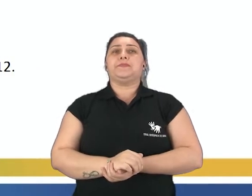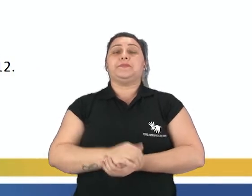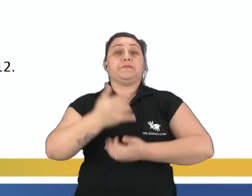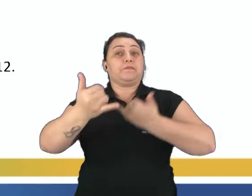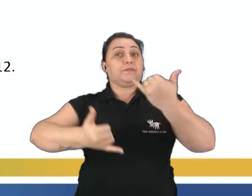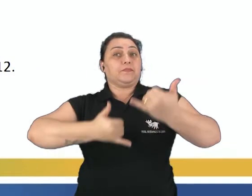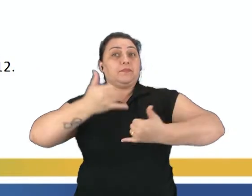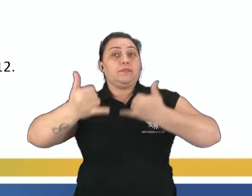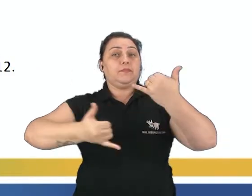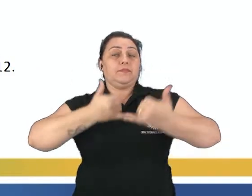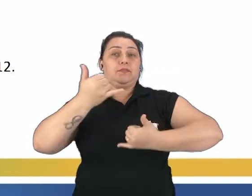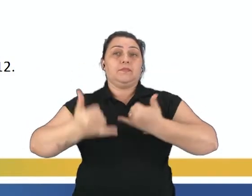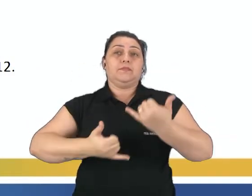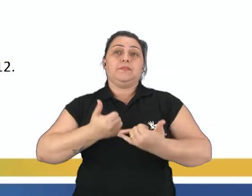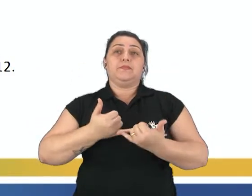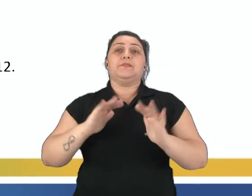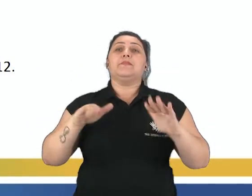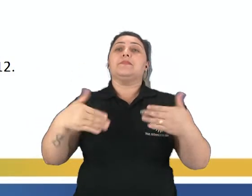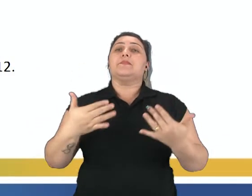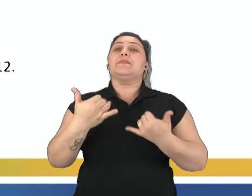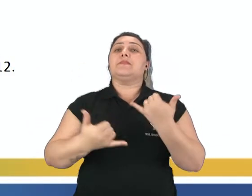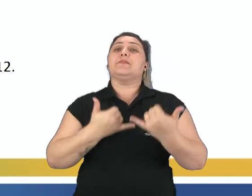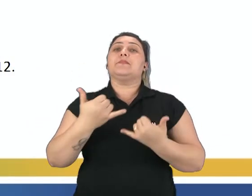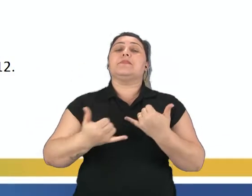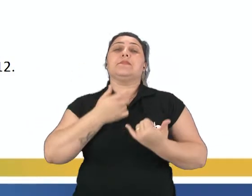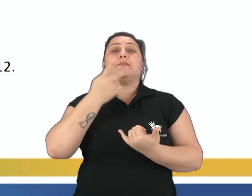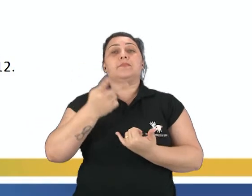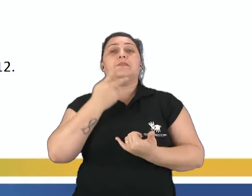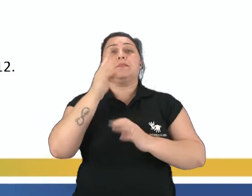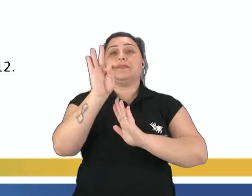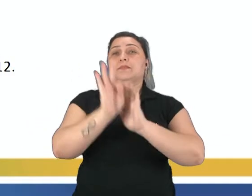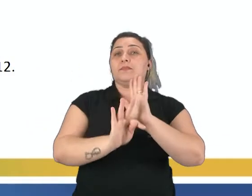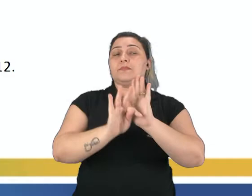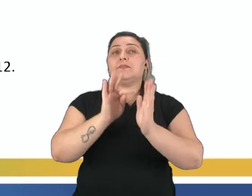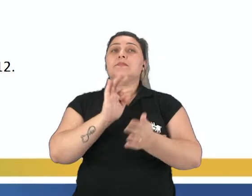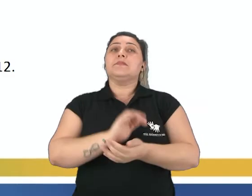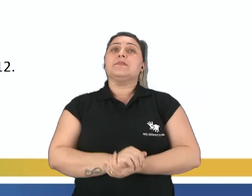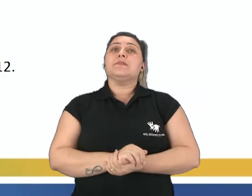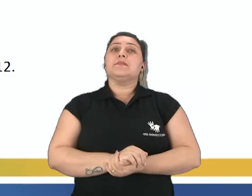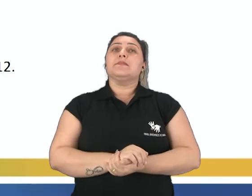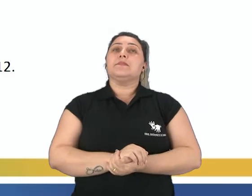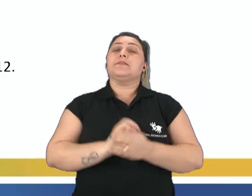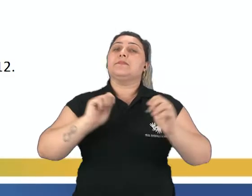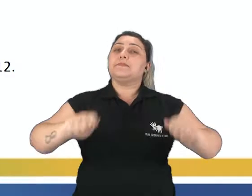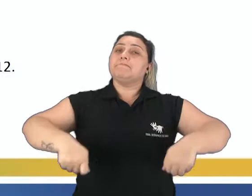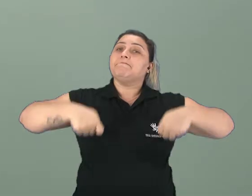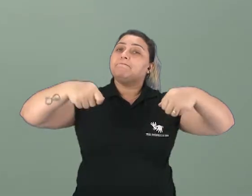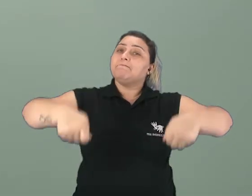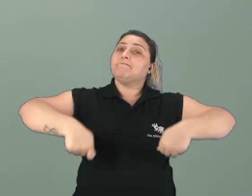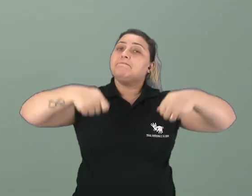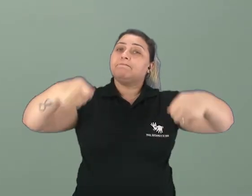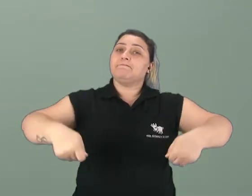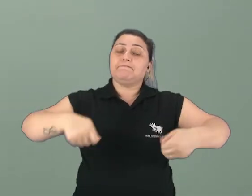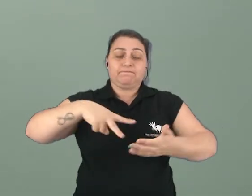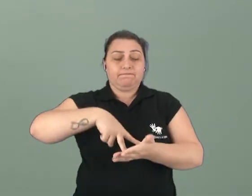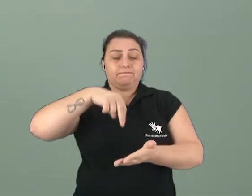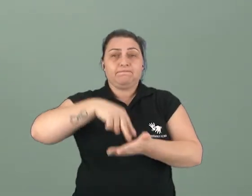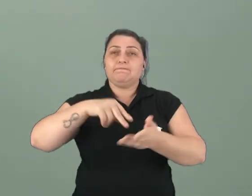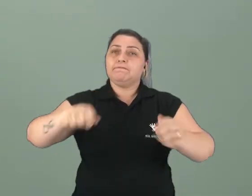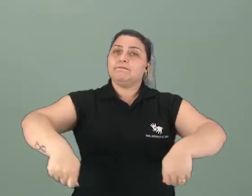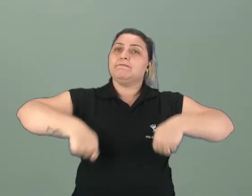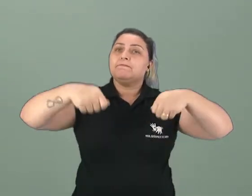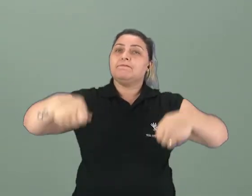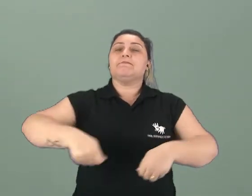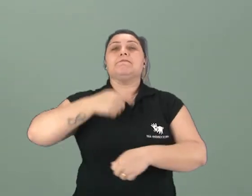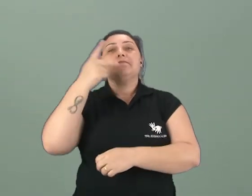de uma brincadeira. Que tipo de brincadeira que está falando esse texto? De corda, ou seja, pular corda.